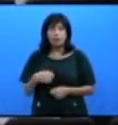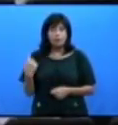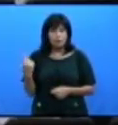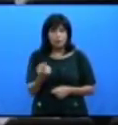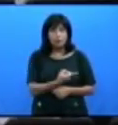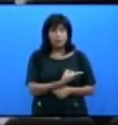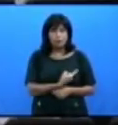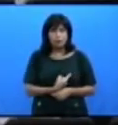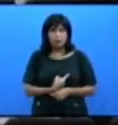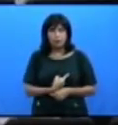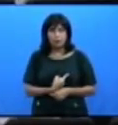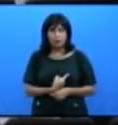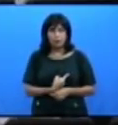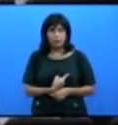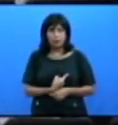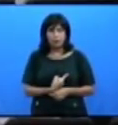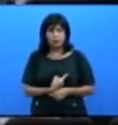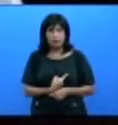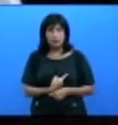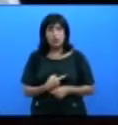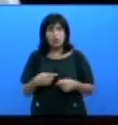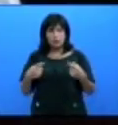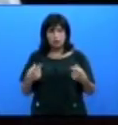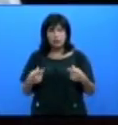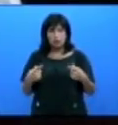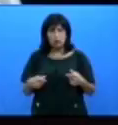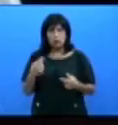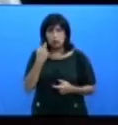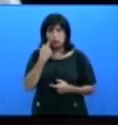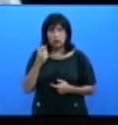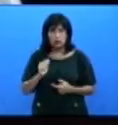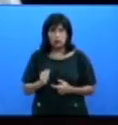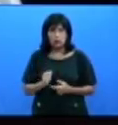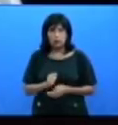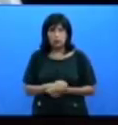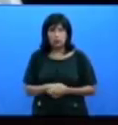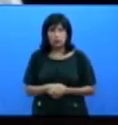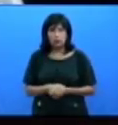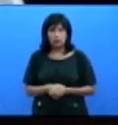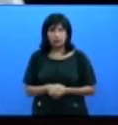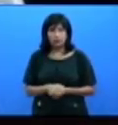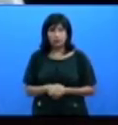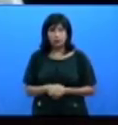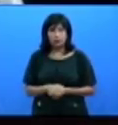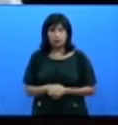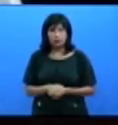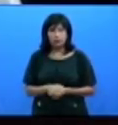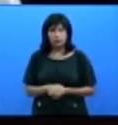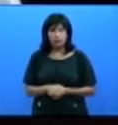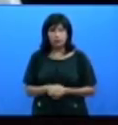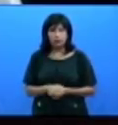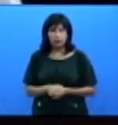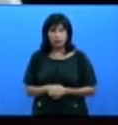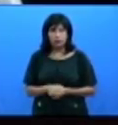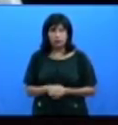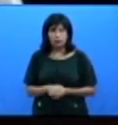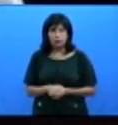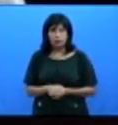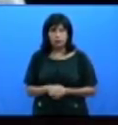Nós, lá na Alvorada, senhora presidente, nós perdemos... A população do bairro